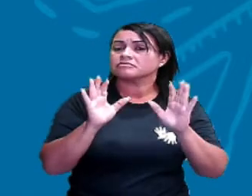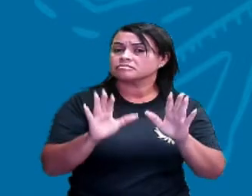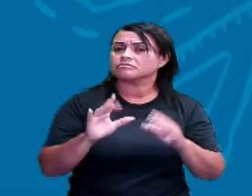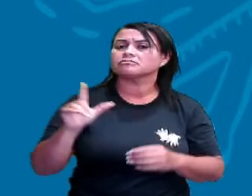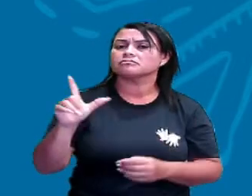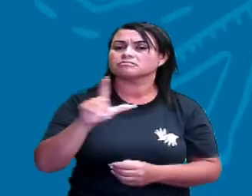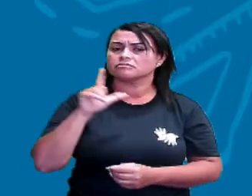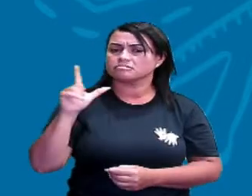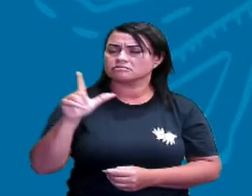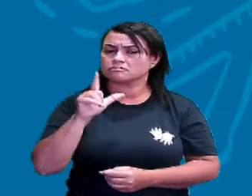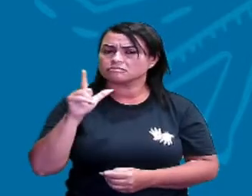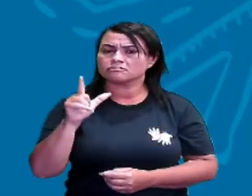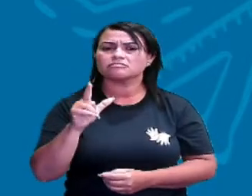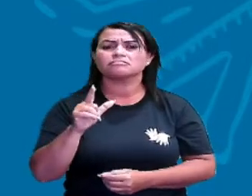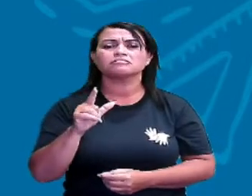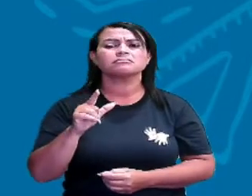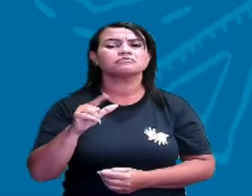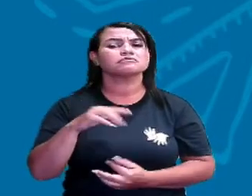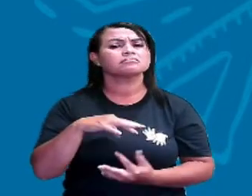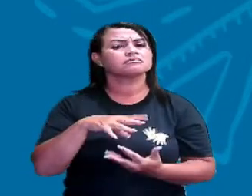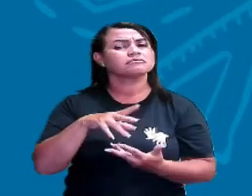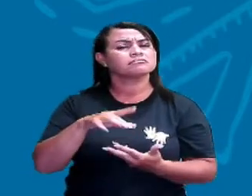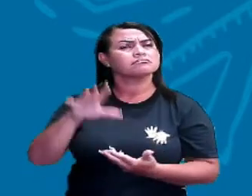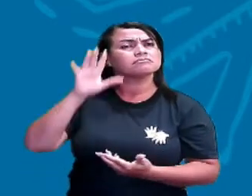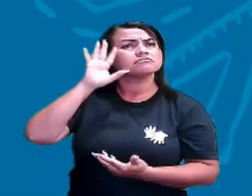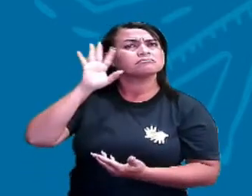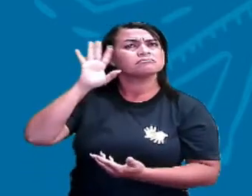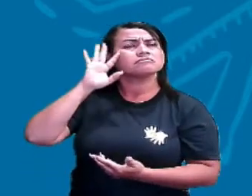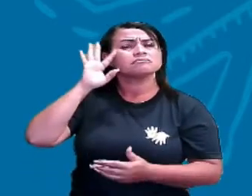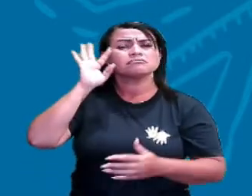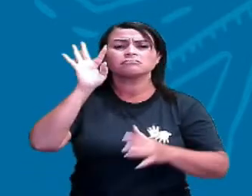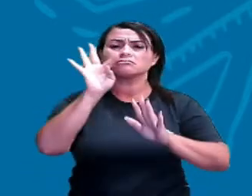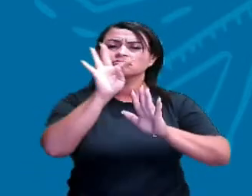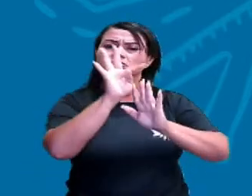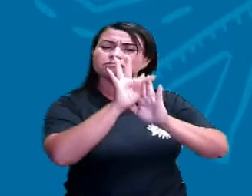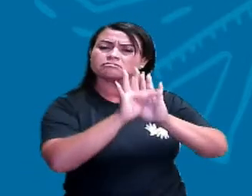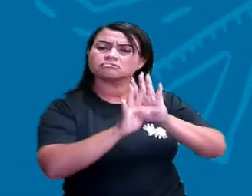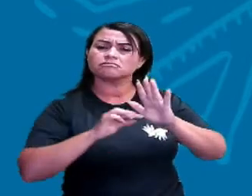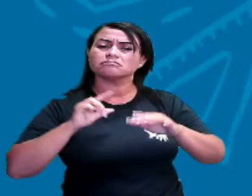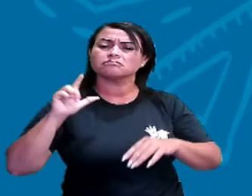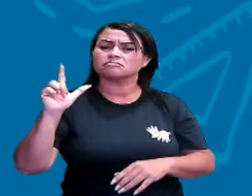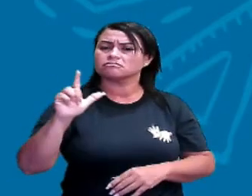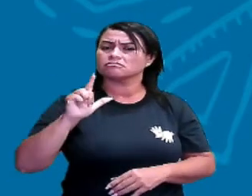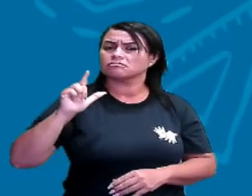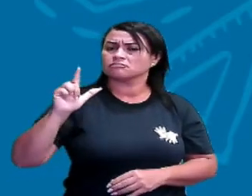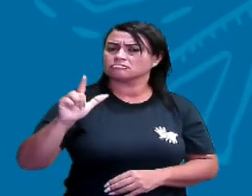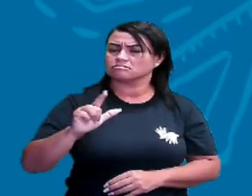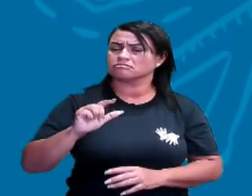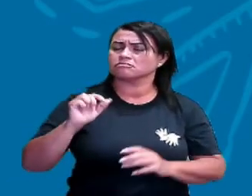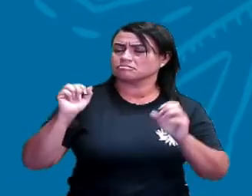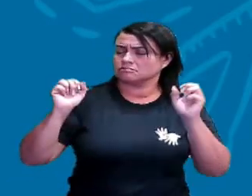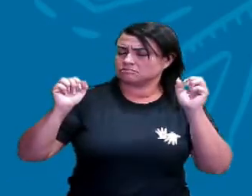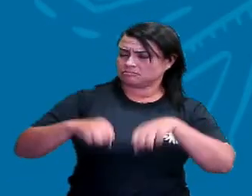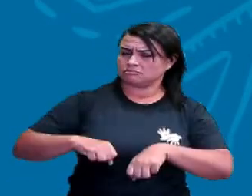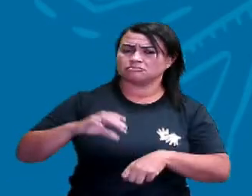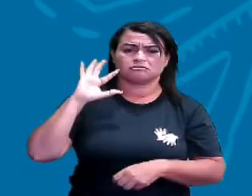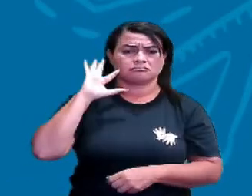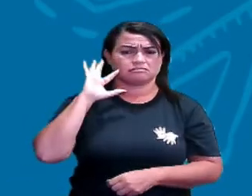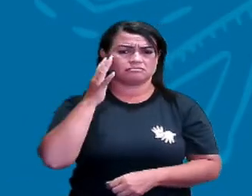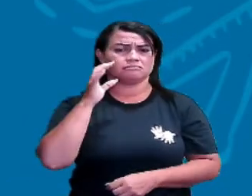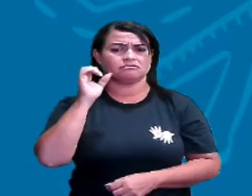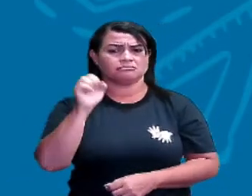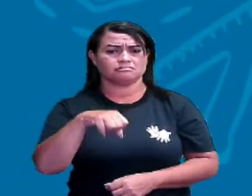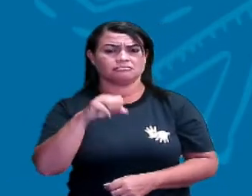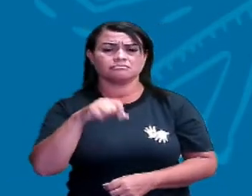literatura, né? No mundo da fantasia, nos textos literários, né? Tudo pode acontecer.